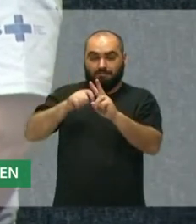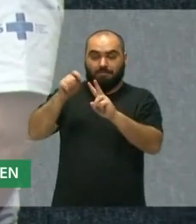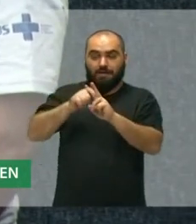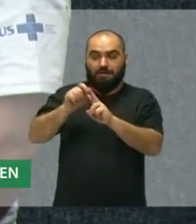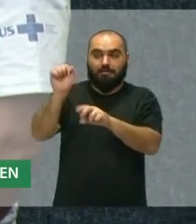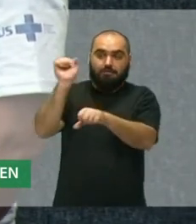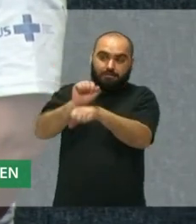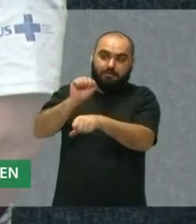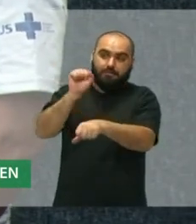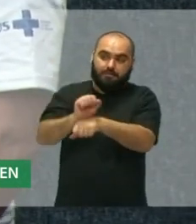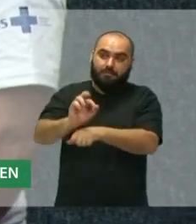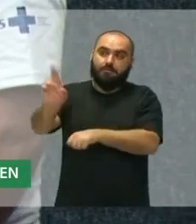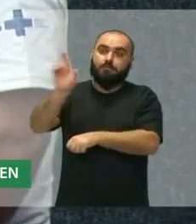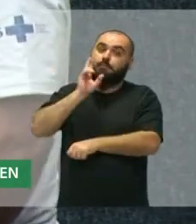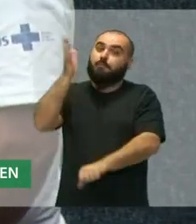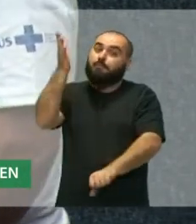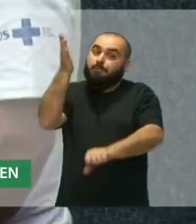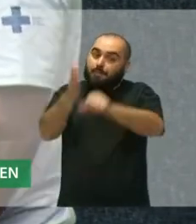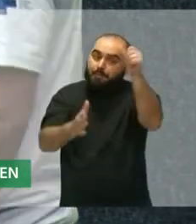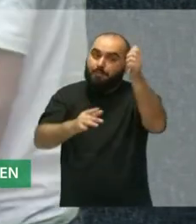respostas do primeiro documento, irmã.